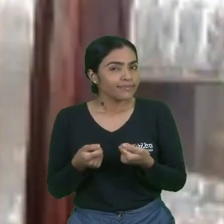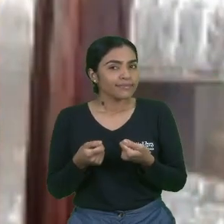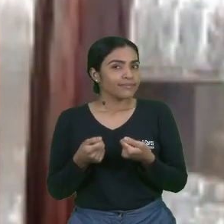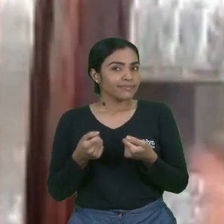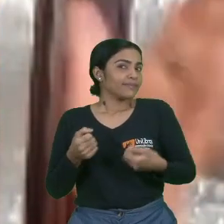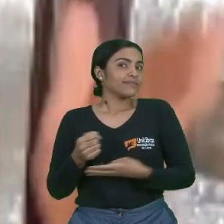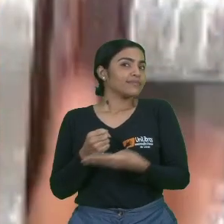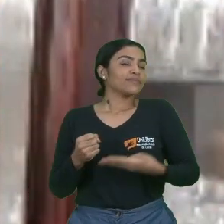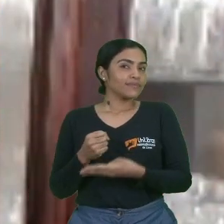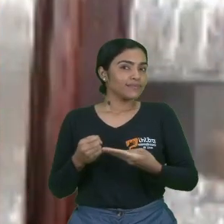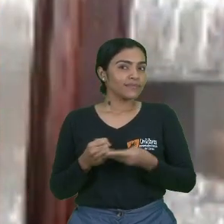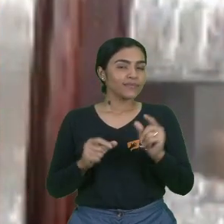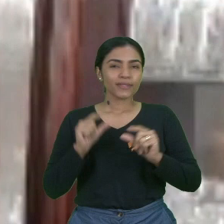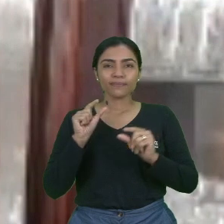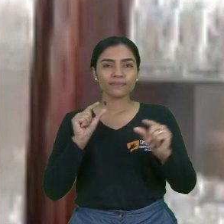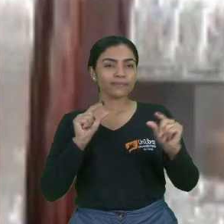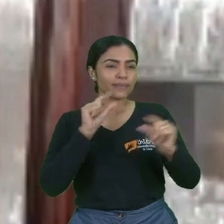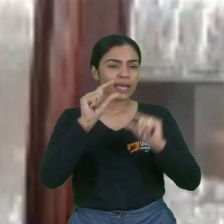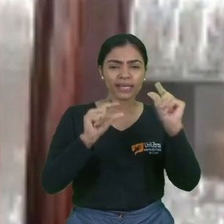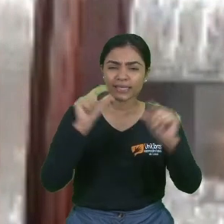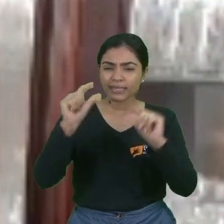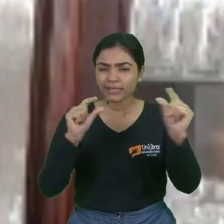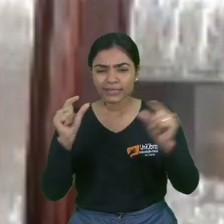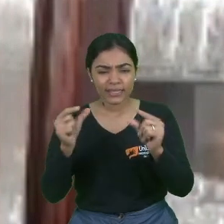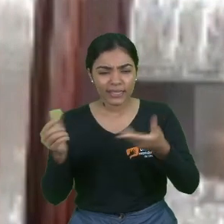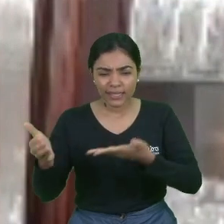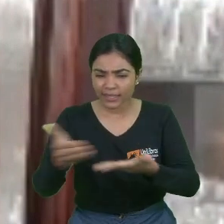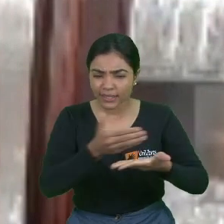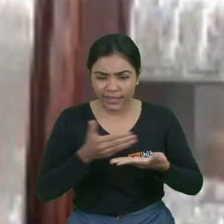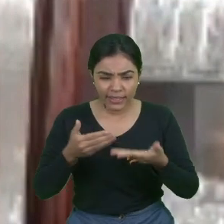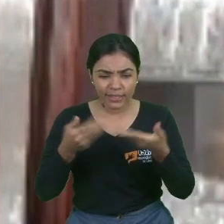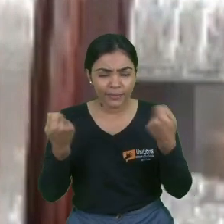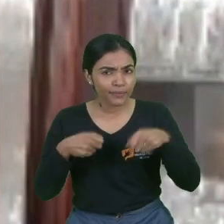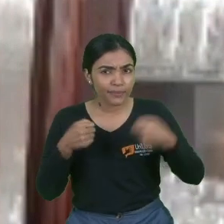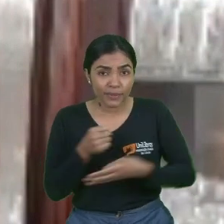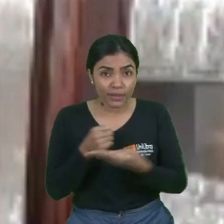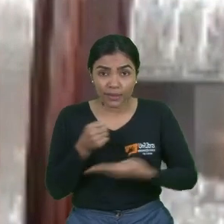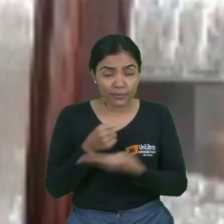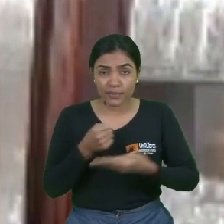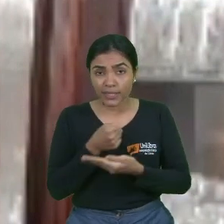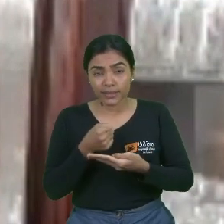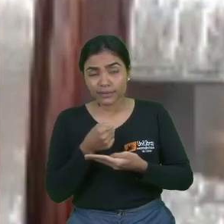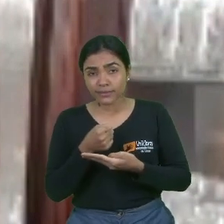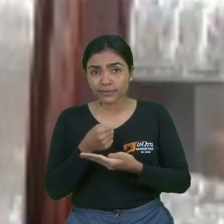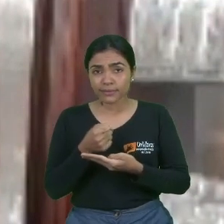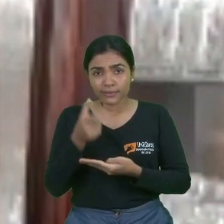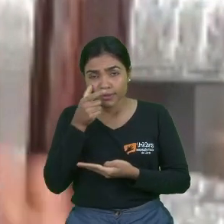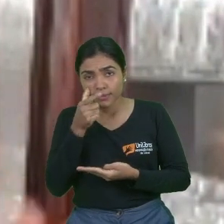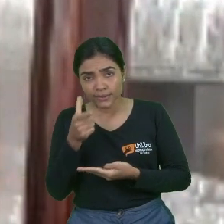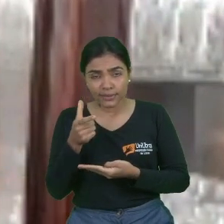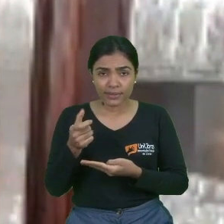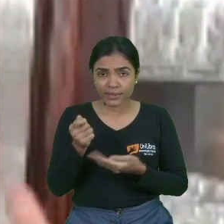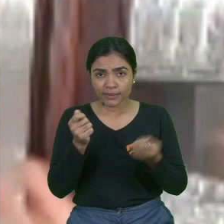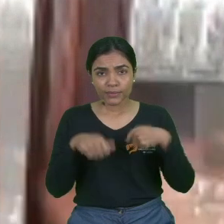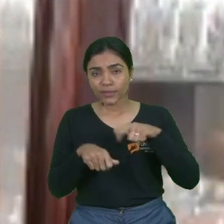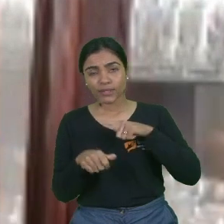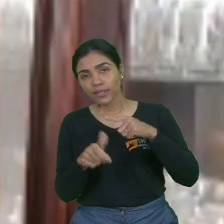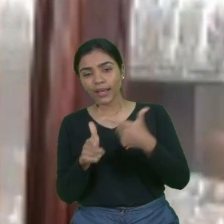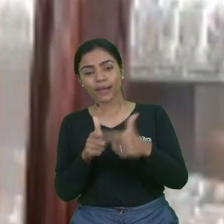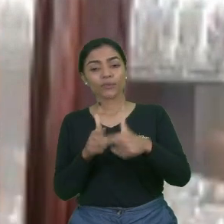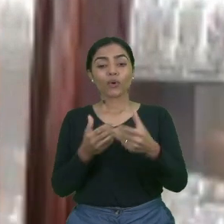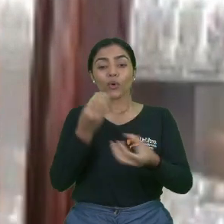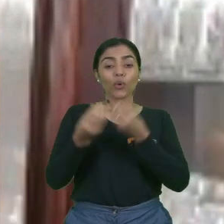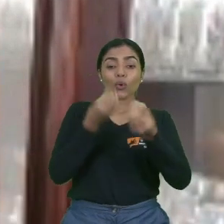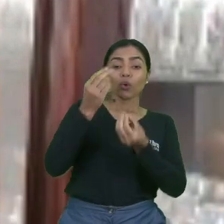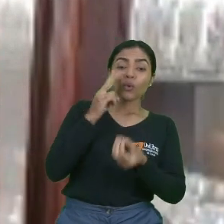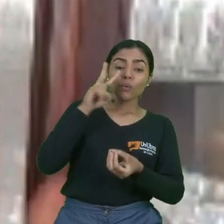imagina ainda que uma coisa mais coisa tão coisas essenciais e continuam essenciais como é que se faz o seu problema como